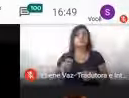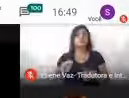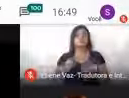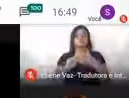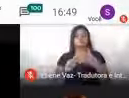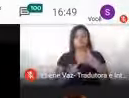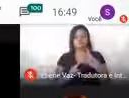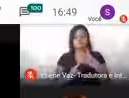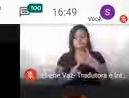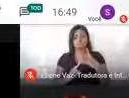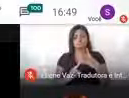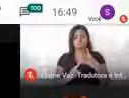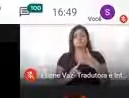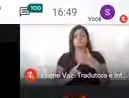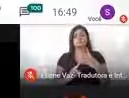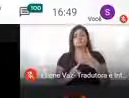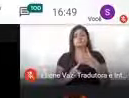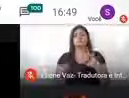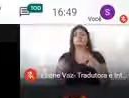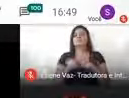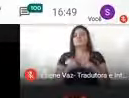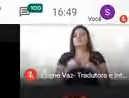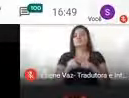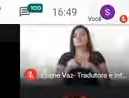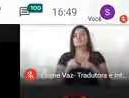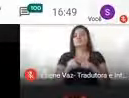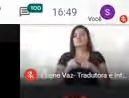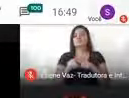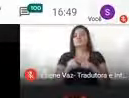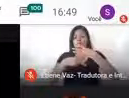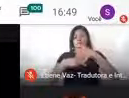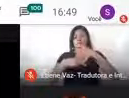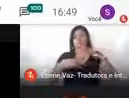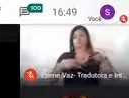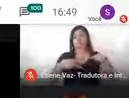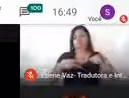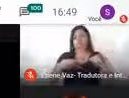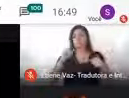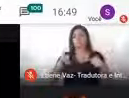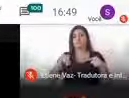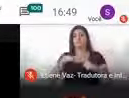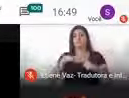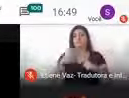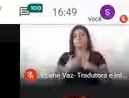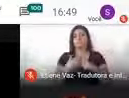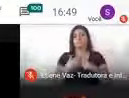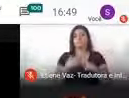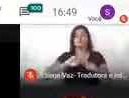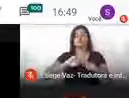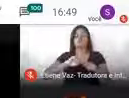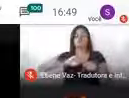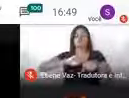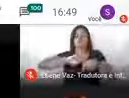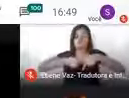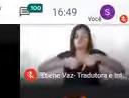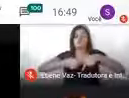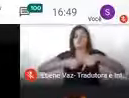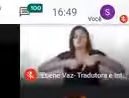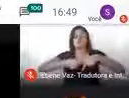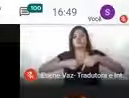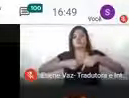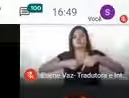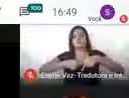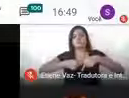fim, as 2 comunidades quilombolas selecionadas no município para essa pesquisa, a